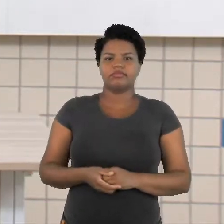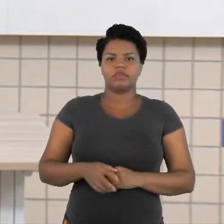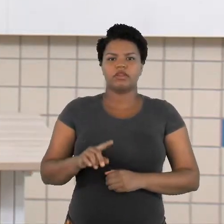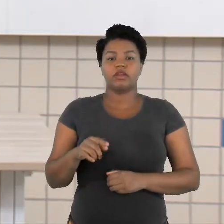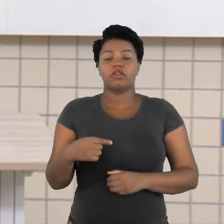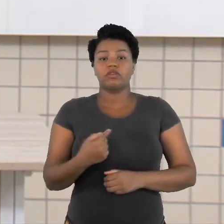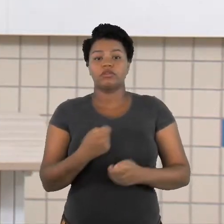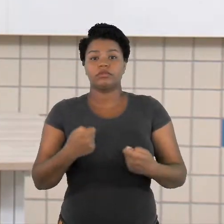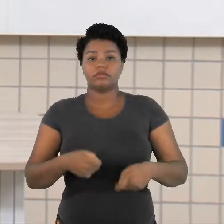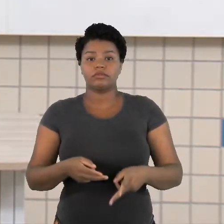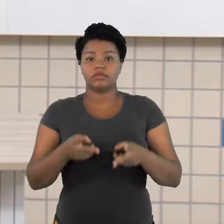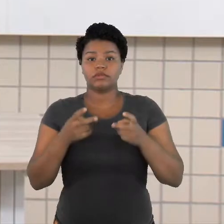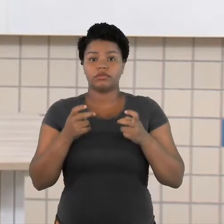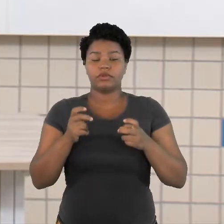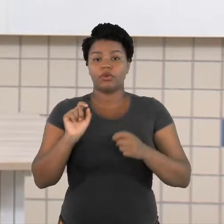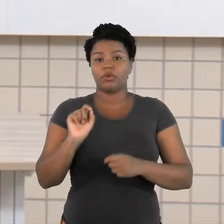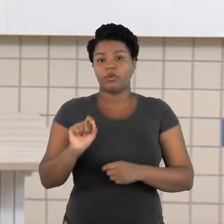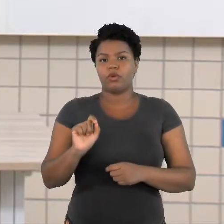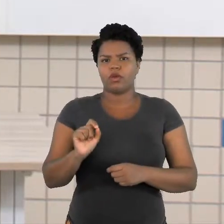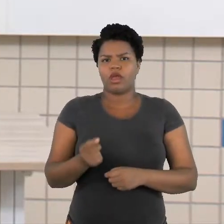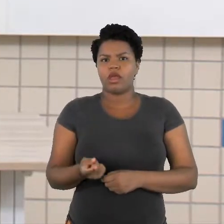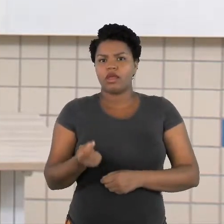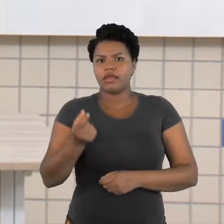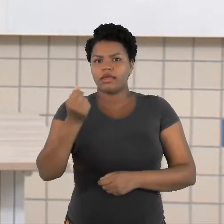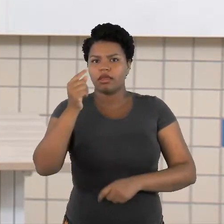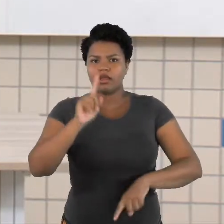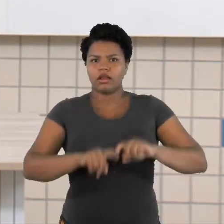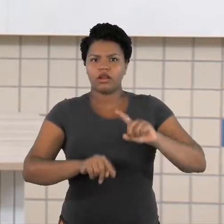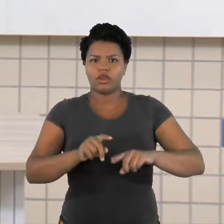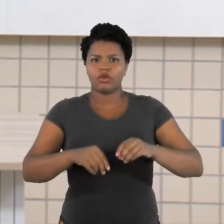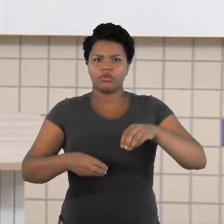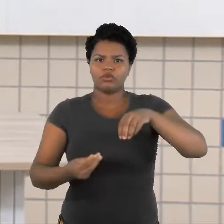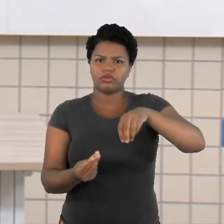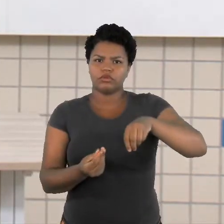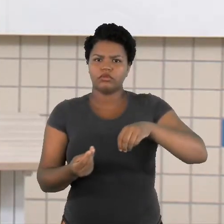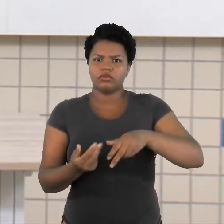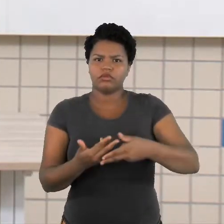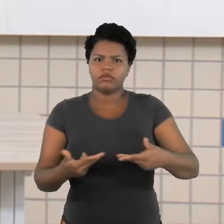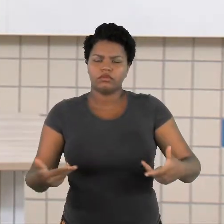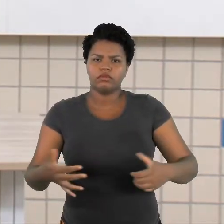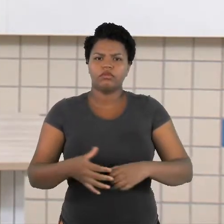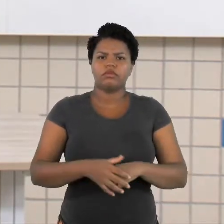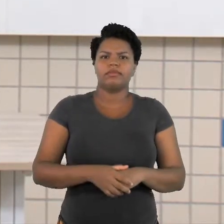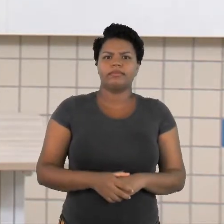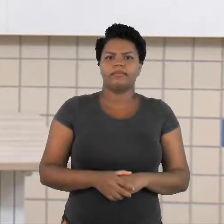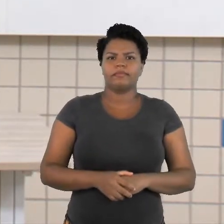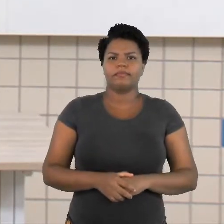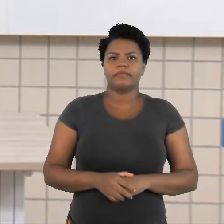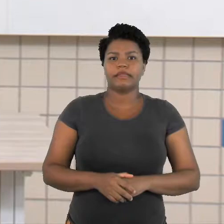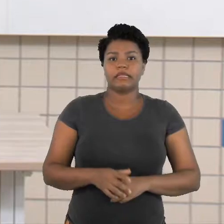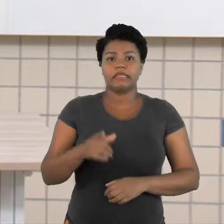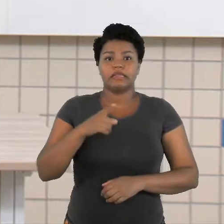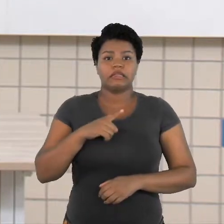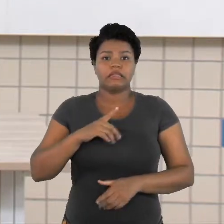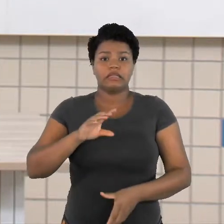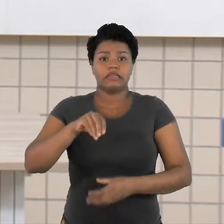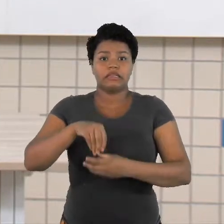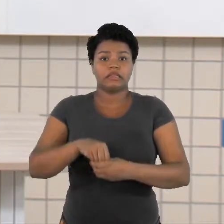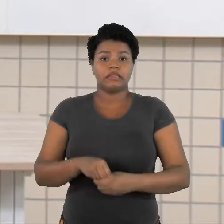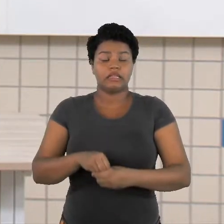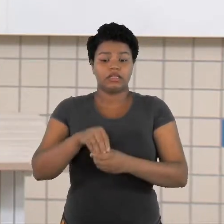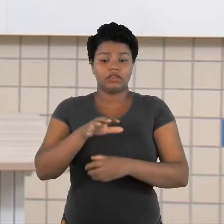seguinte: as riquezas, os recursos minerais, os recursos que haviam dentro do território africano